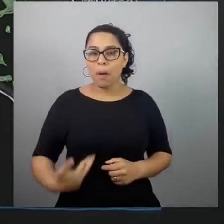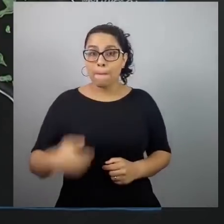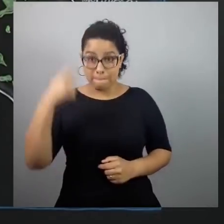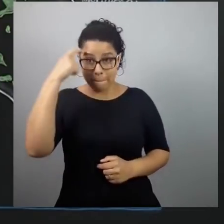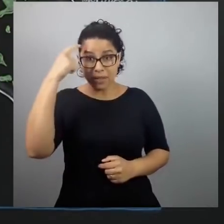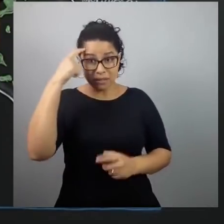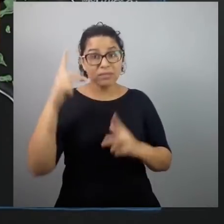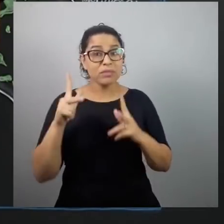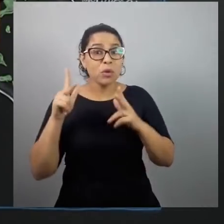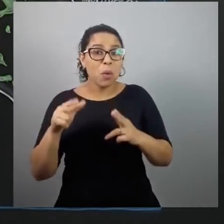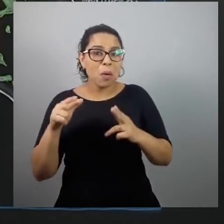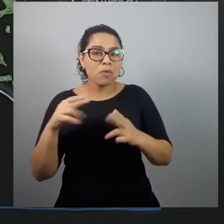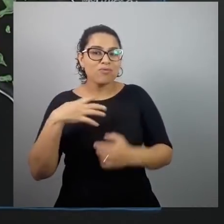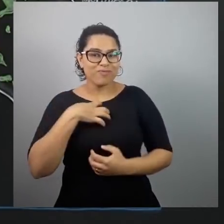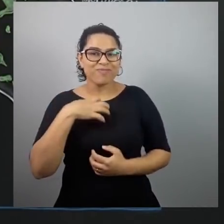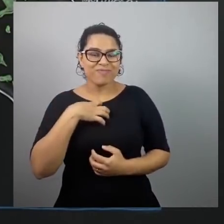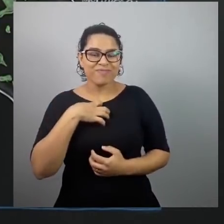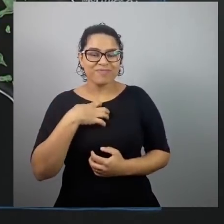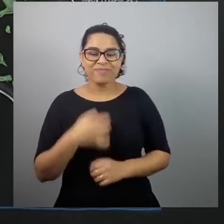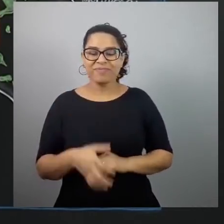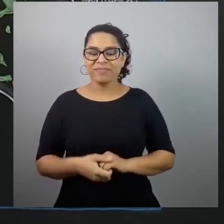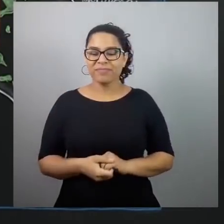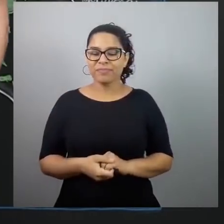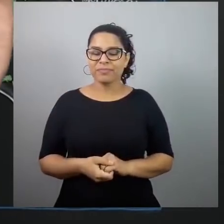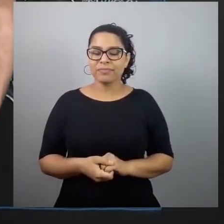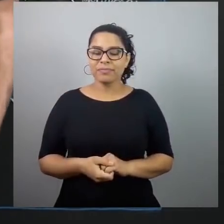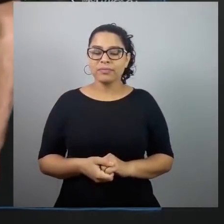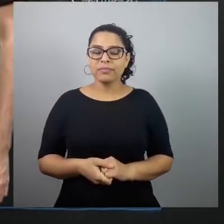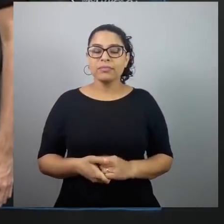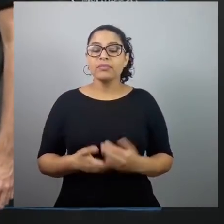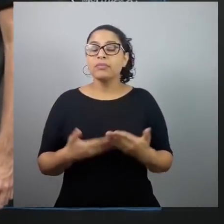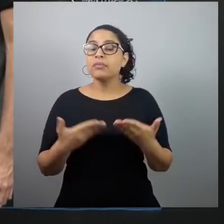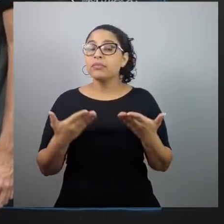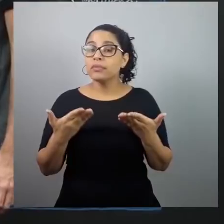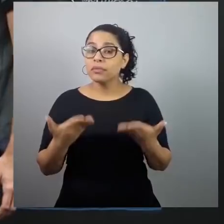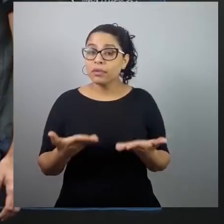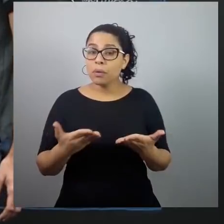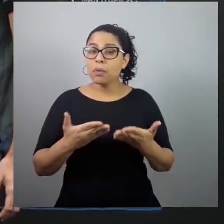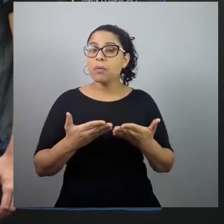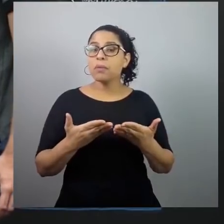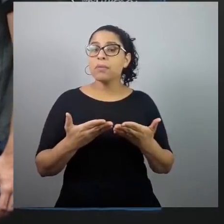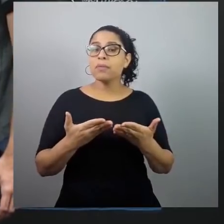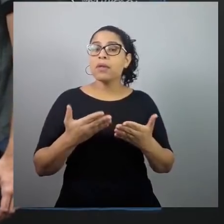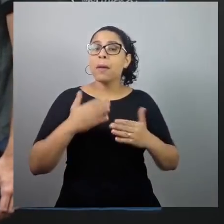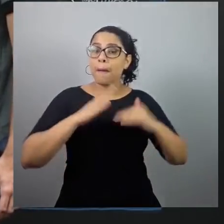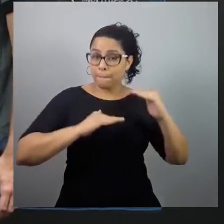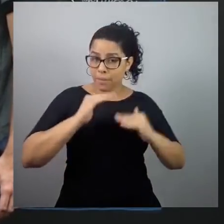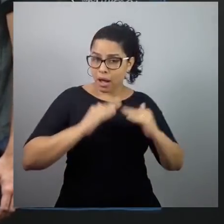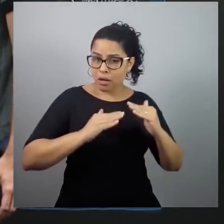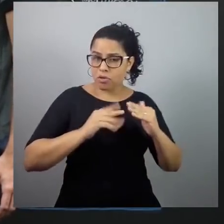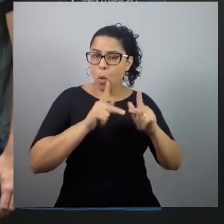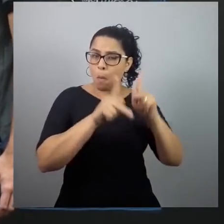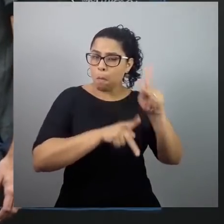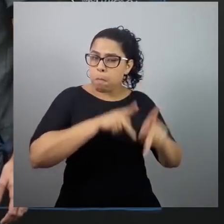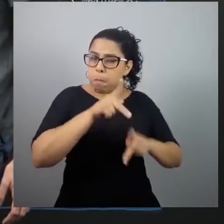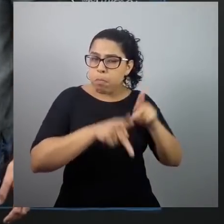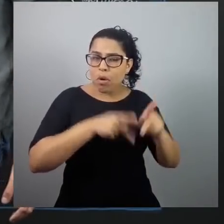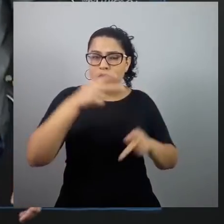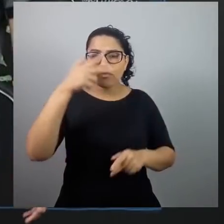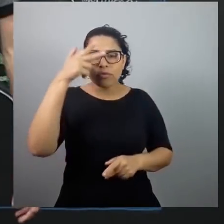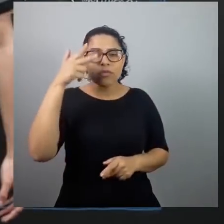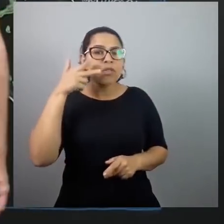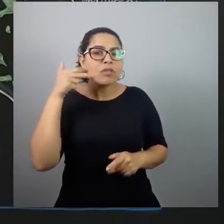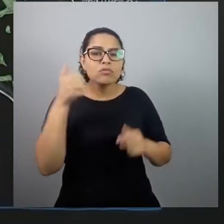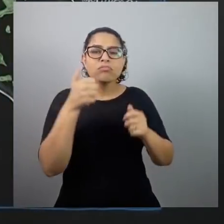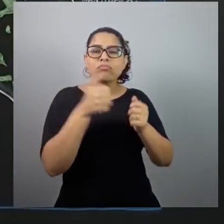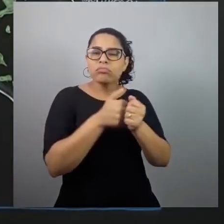elas pensavam dessa forma, né? Isso fez com que, na prática, as populações indígenas sofressem com